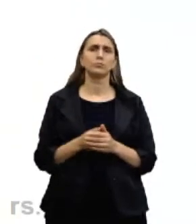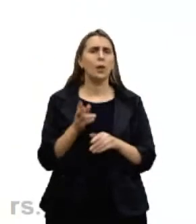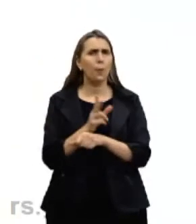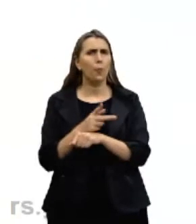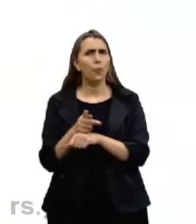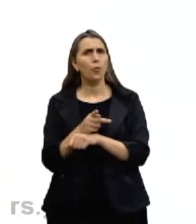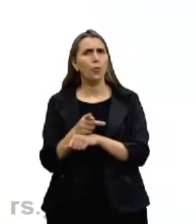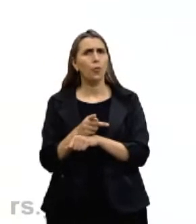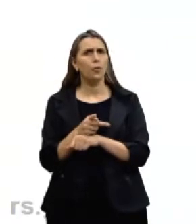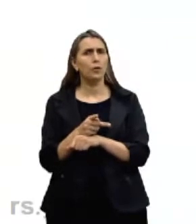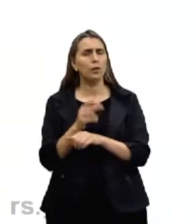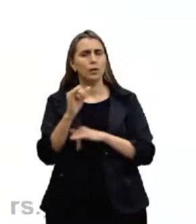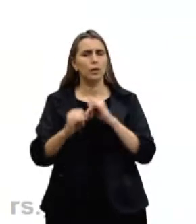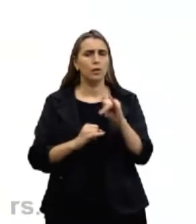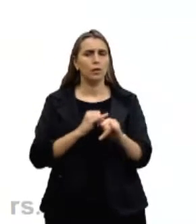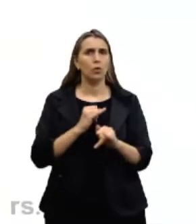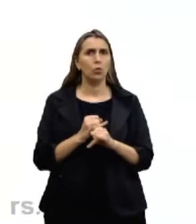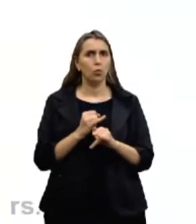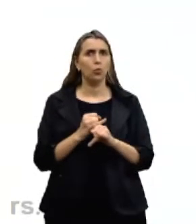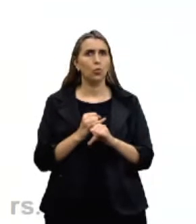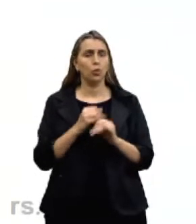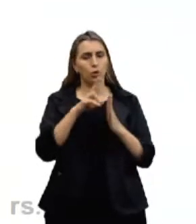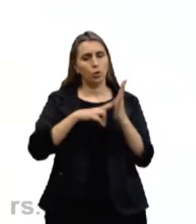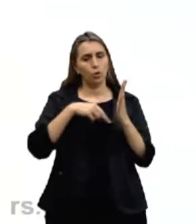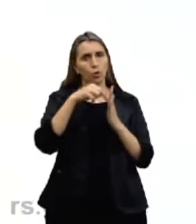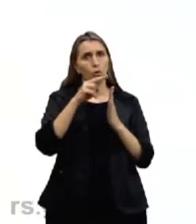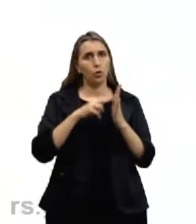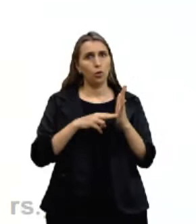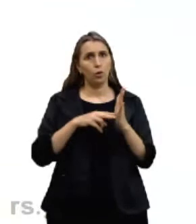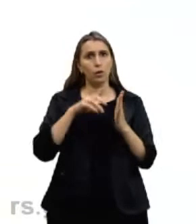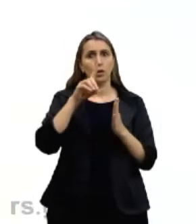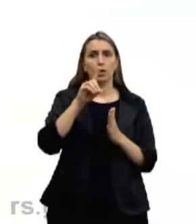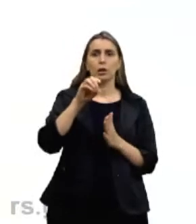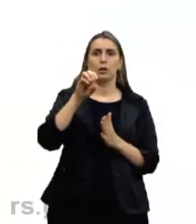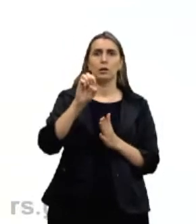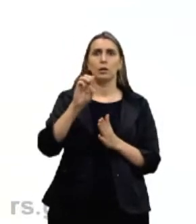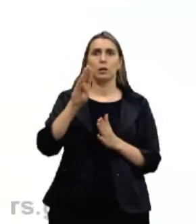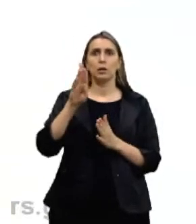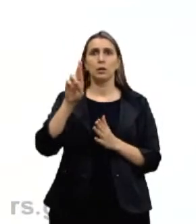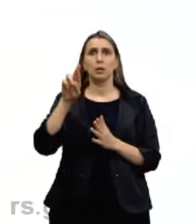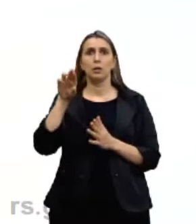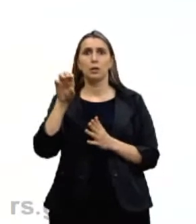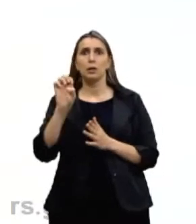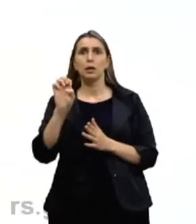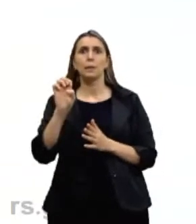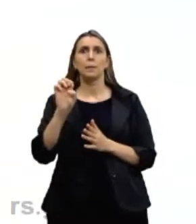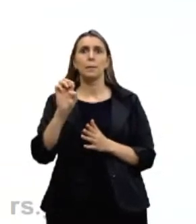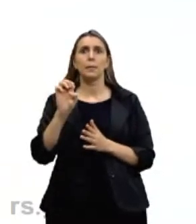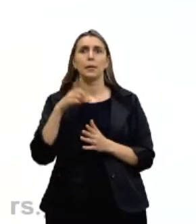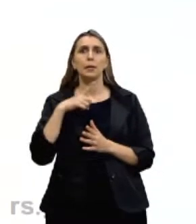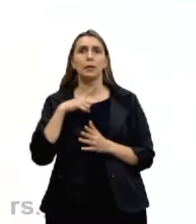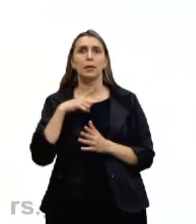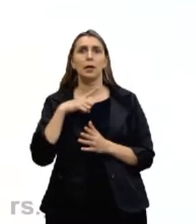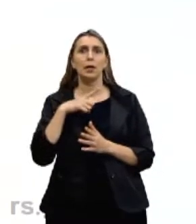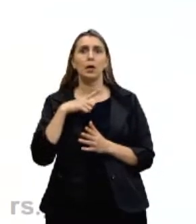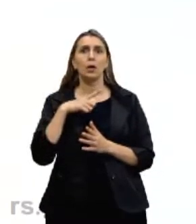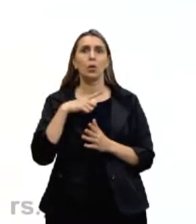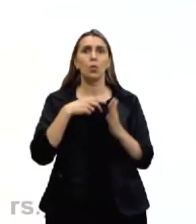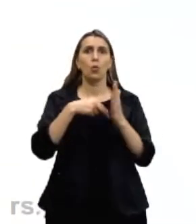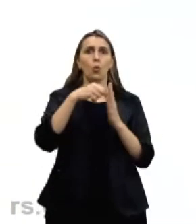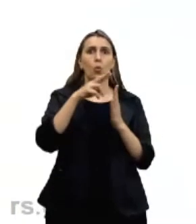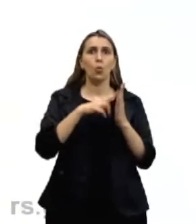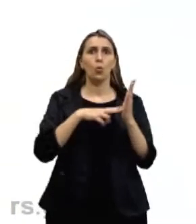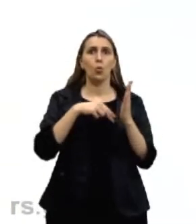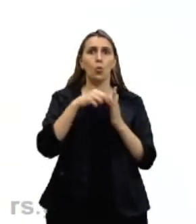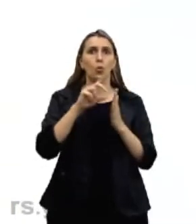procurarem aí na internet as obras do DBZ que era um cara que depois que o